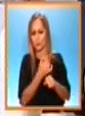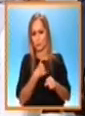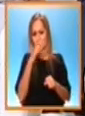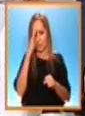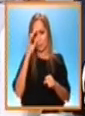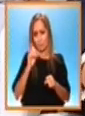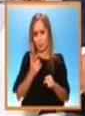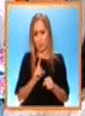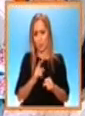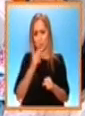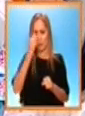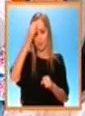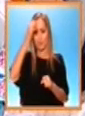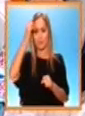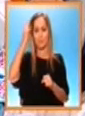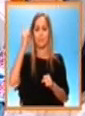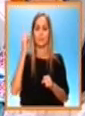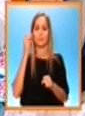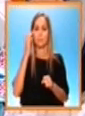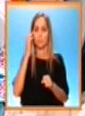a primeira vez, pelo menos para ti.